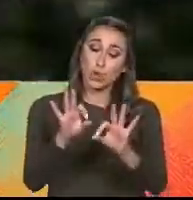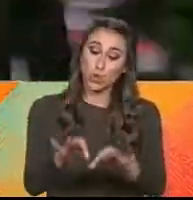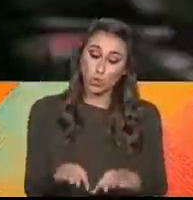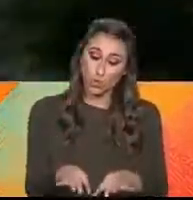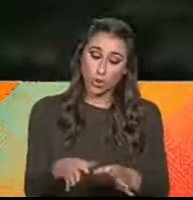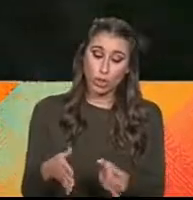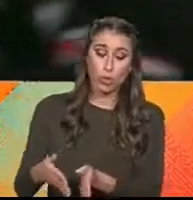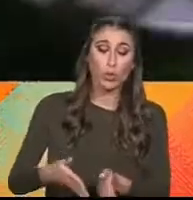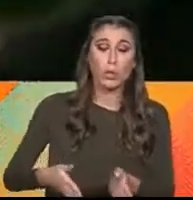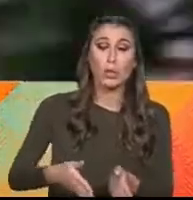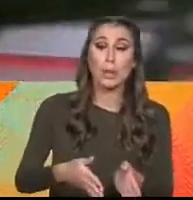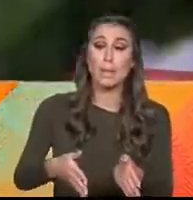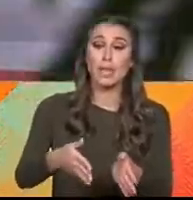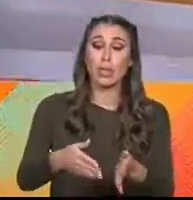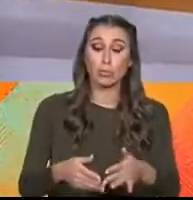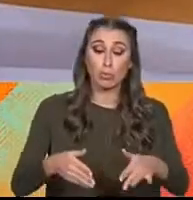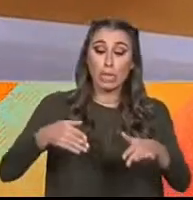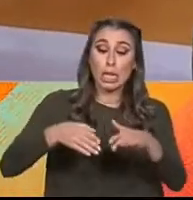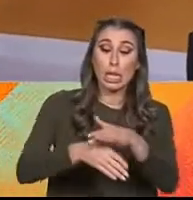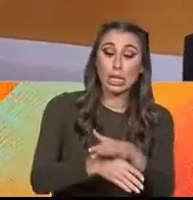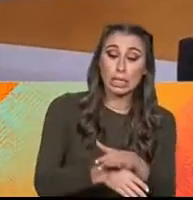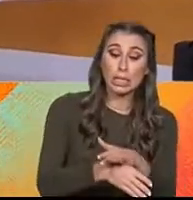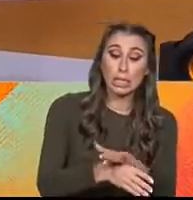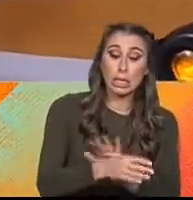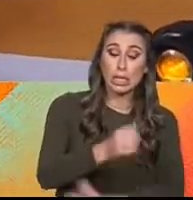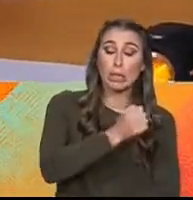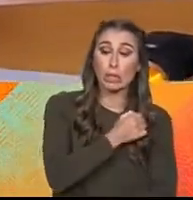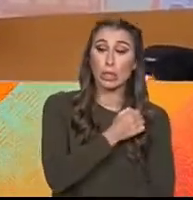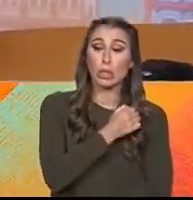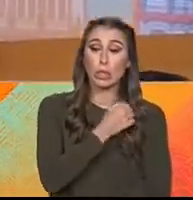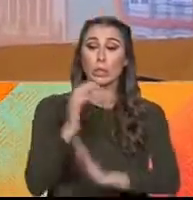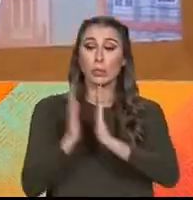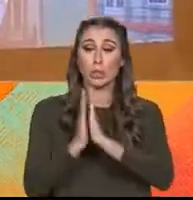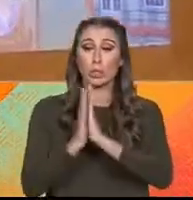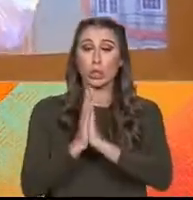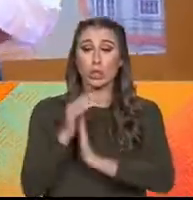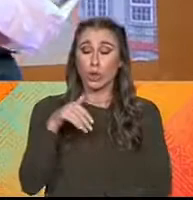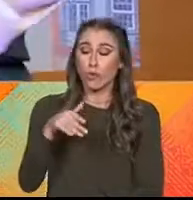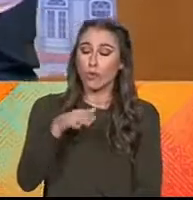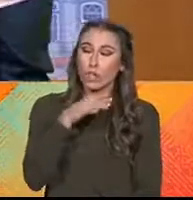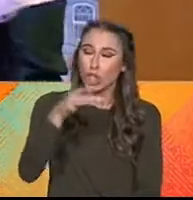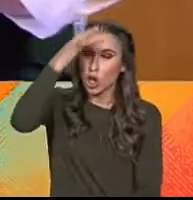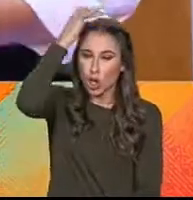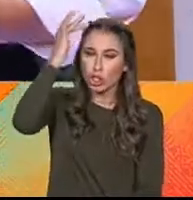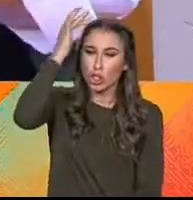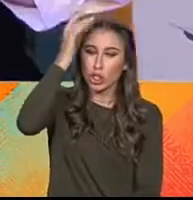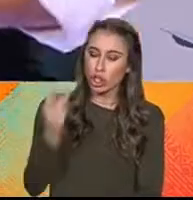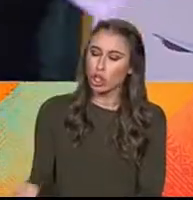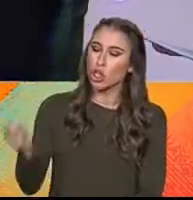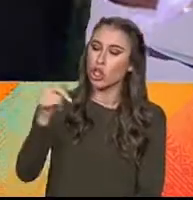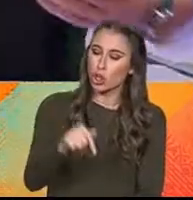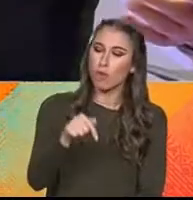Caminho à entrada da catedral, hei de dizer ao santinho: eu venho